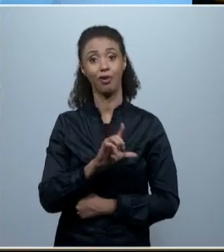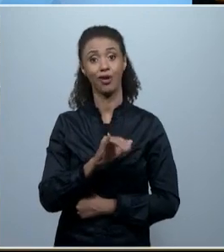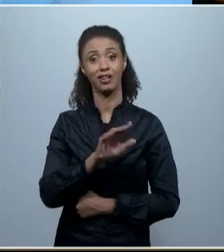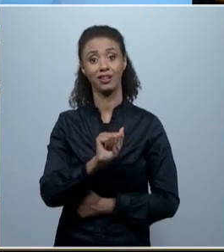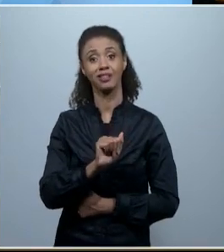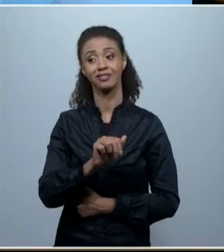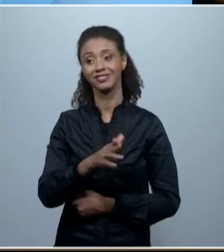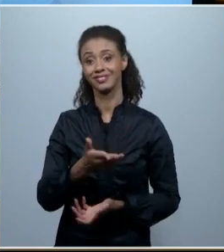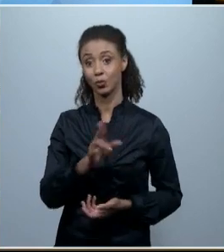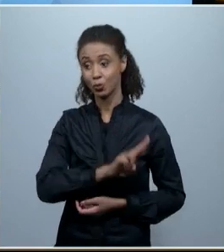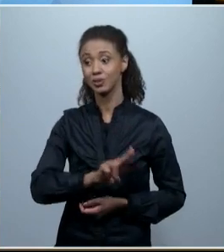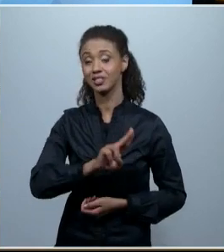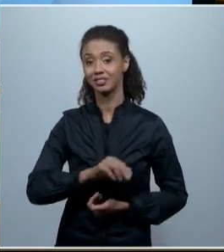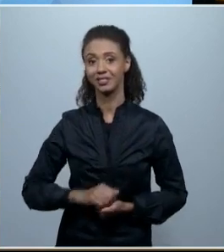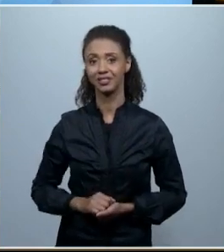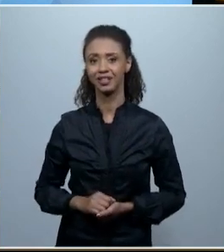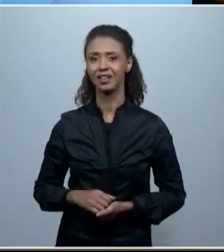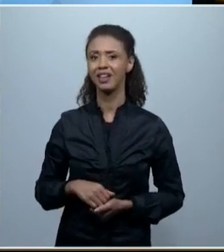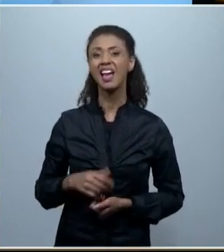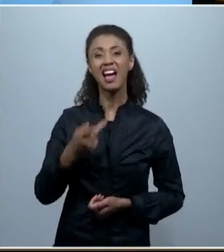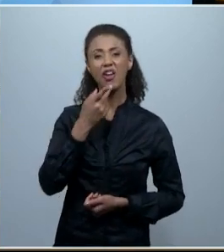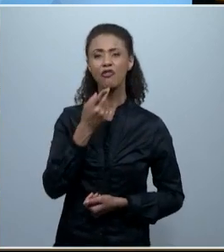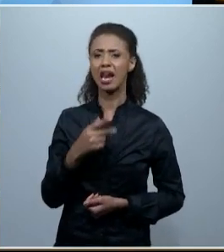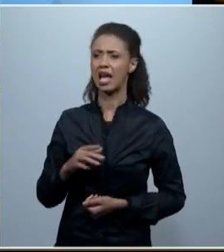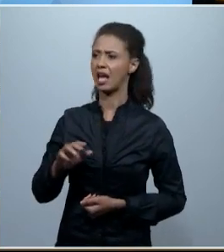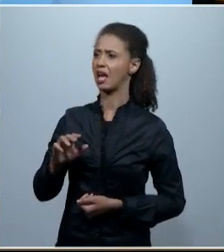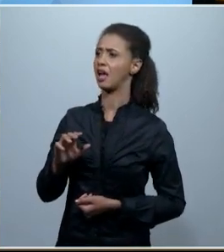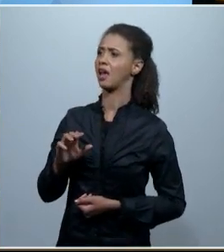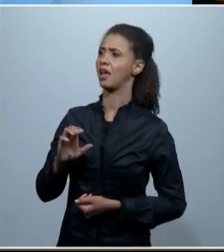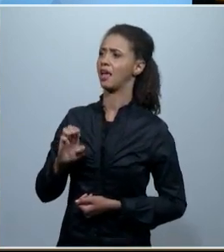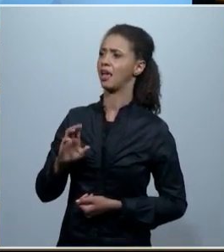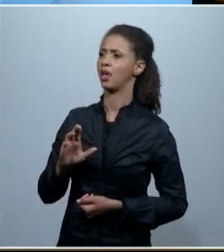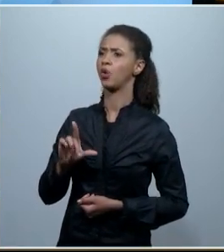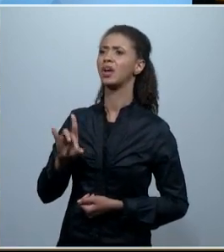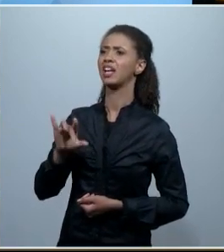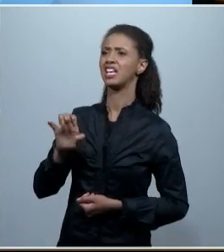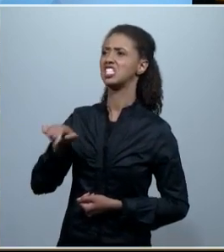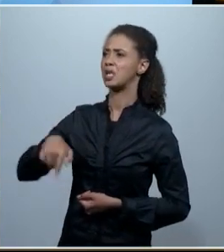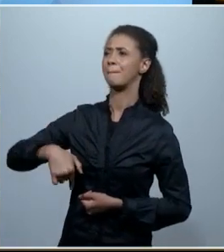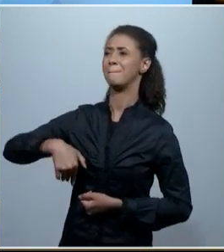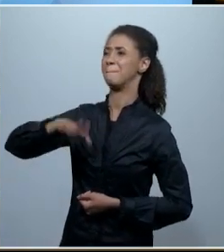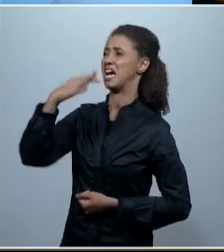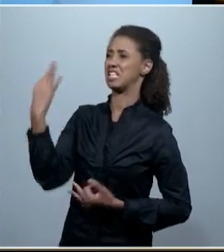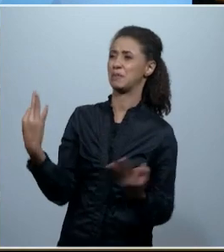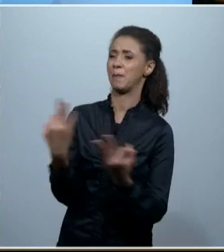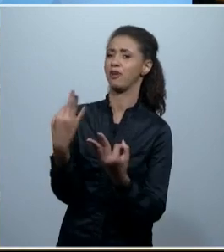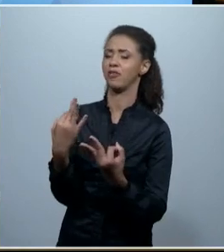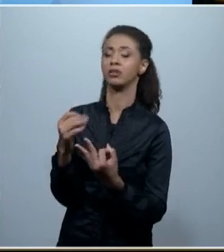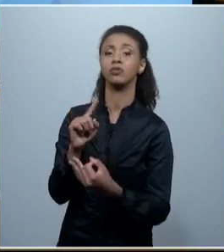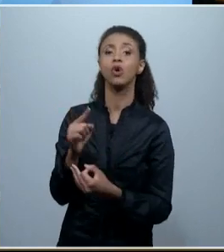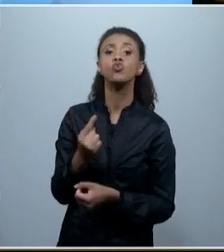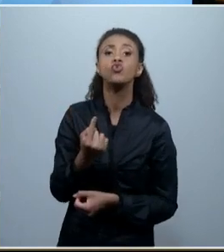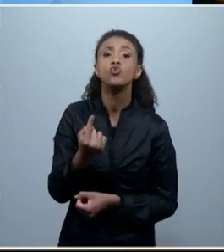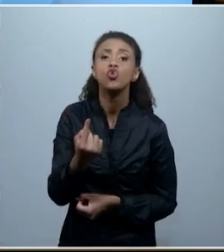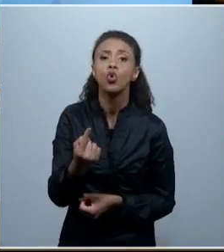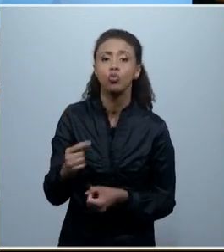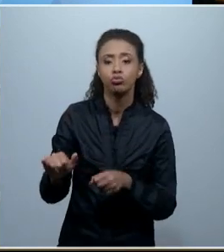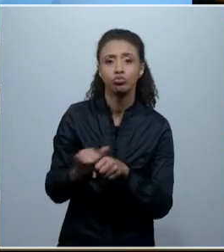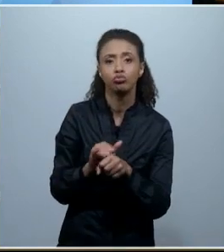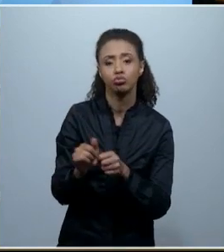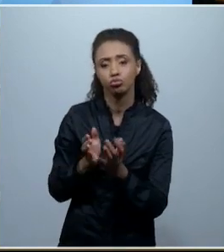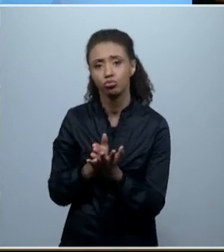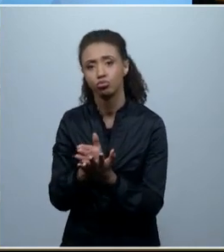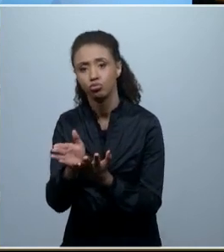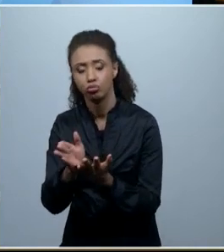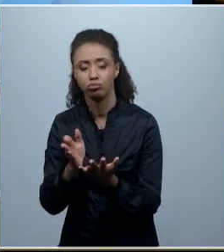acerta do universo não é sim ela é a geometria certa para você escrever uma certa classe de fenômenos a juniper bola que haja medida